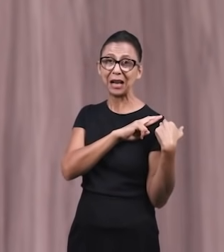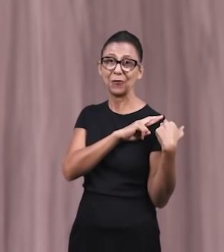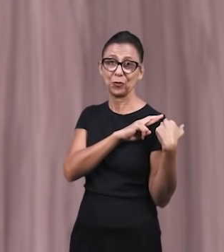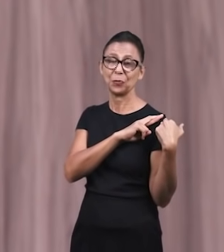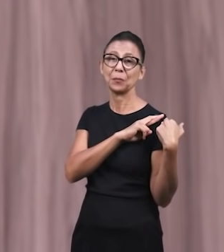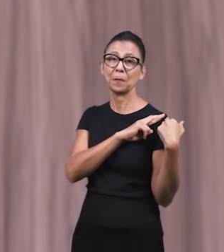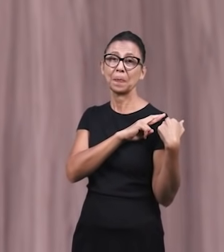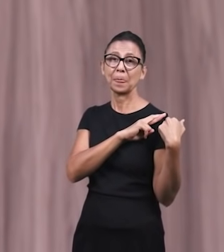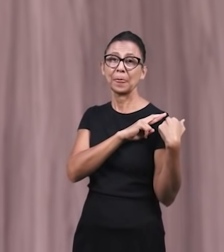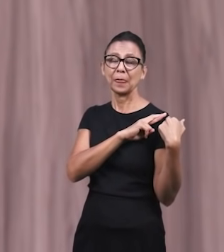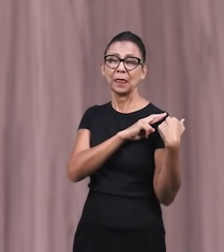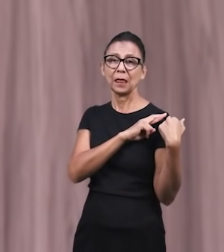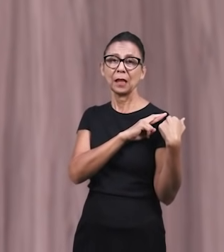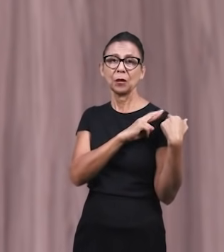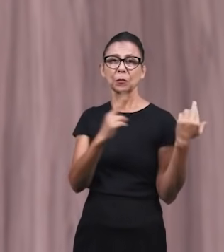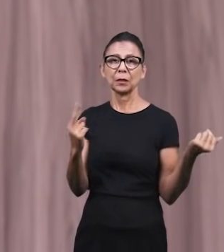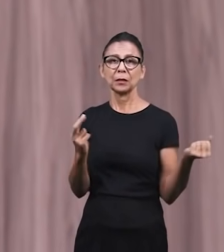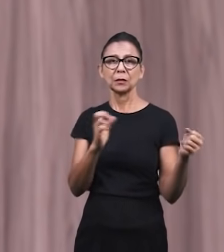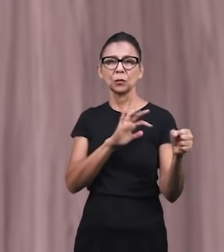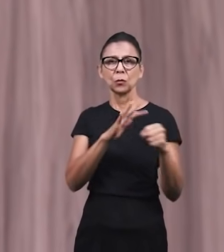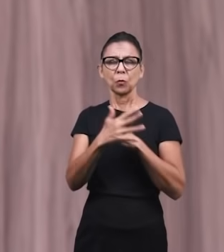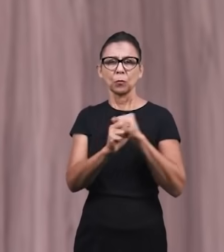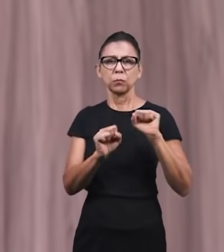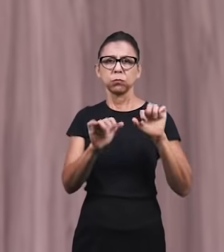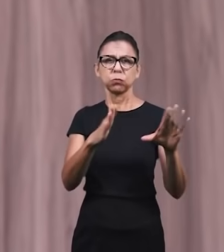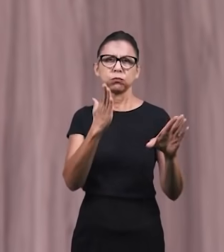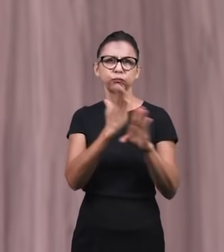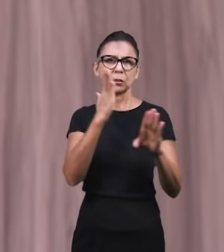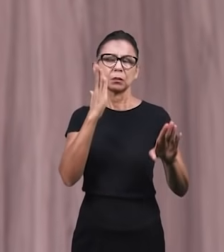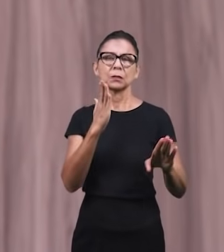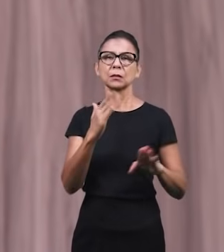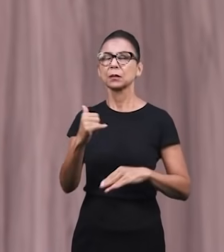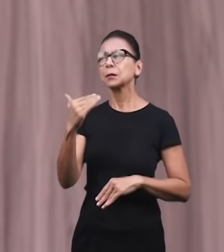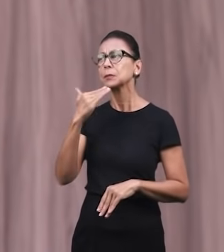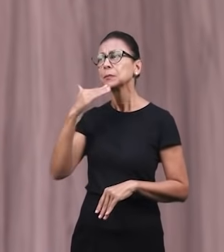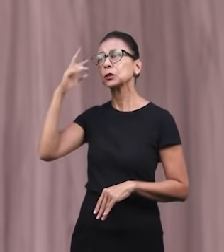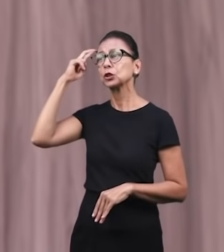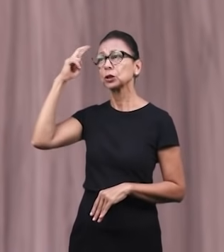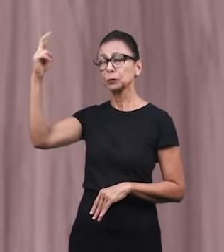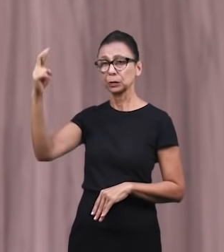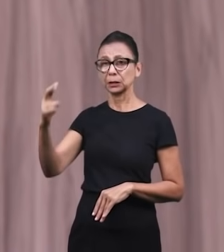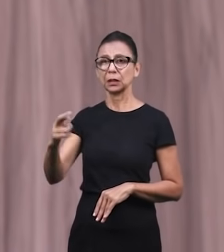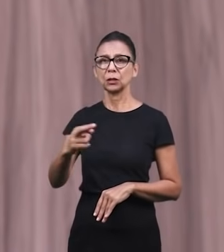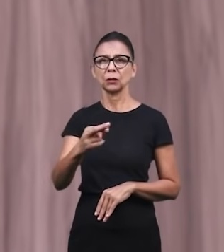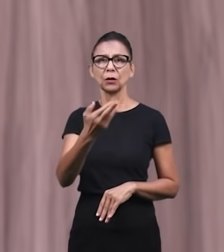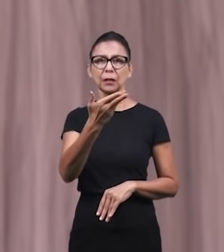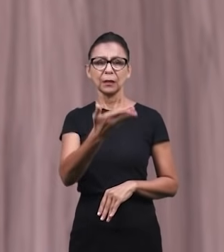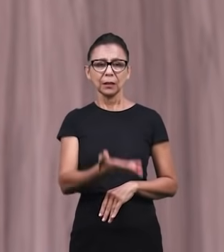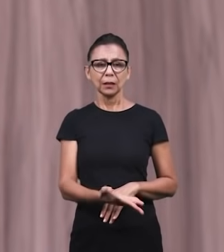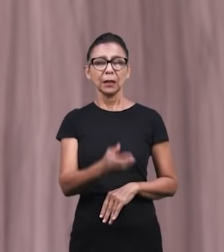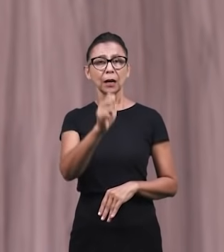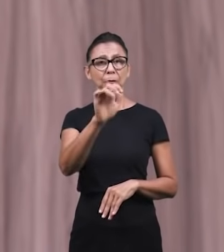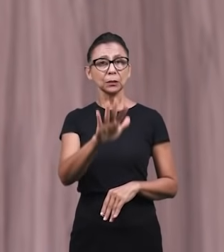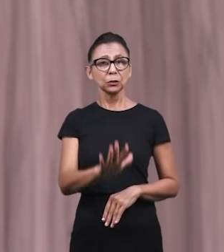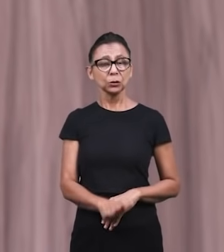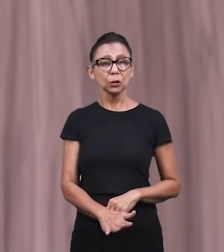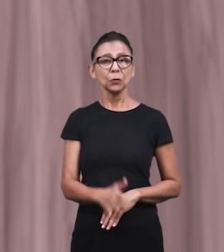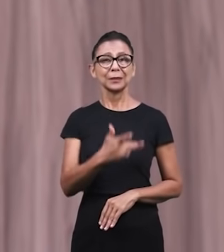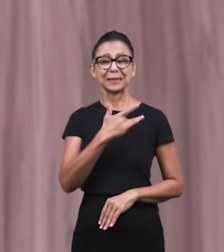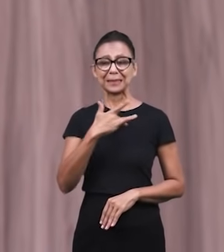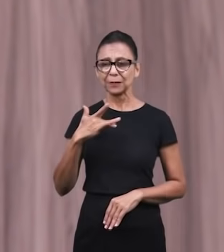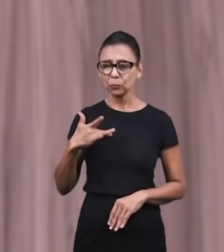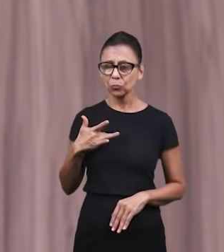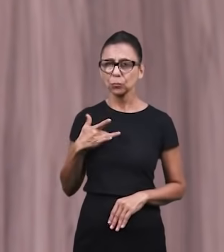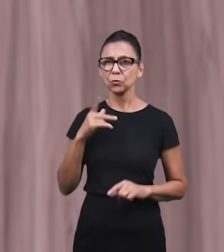combate ao coronavírus. Clamamos, Senhor, dê condição espiritual, condição física de trabalho, força para